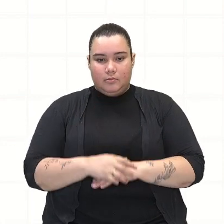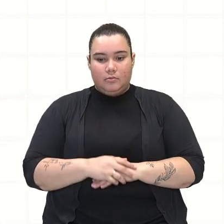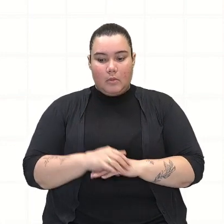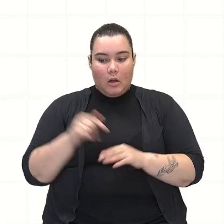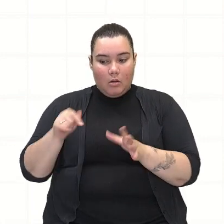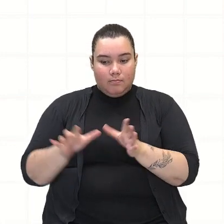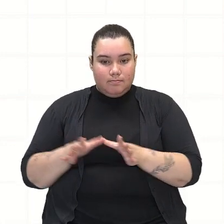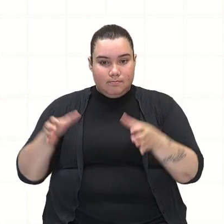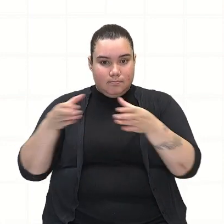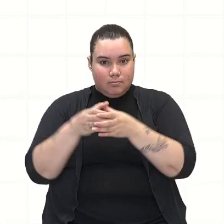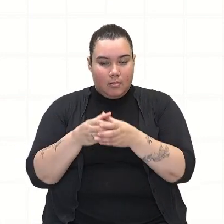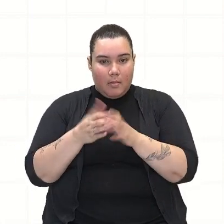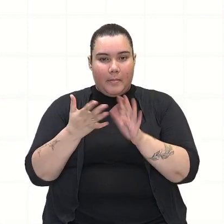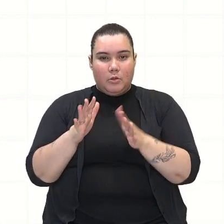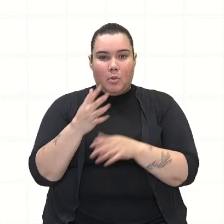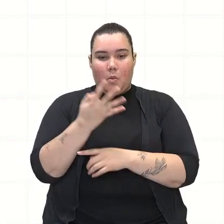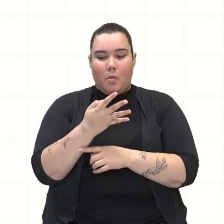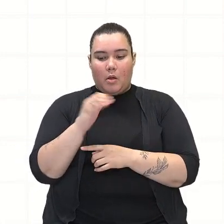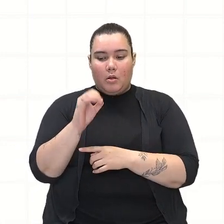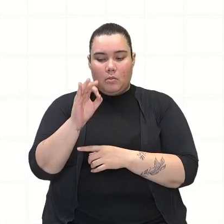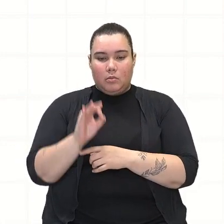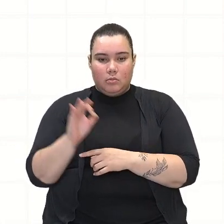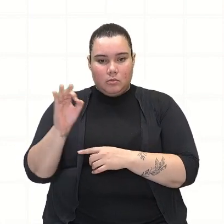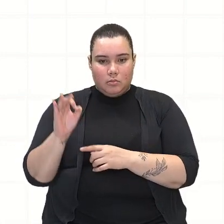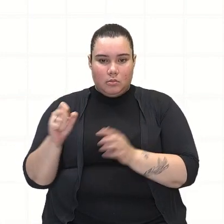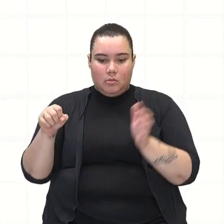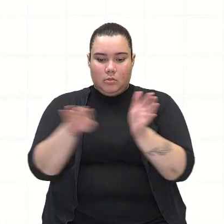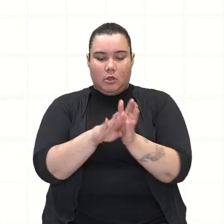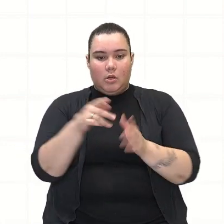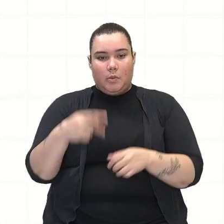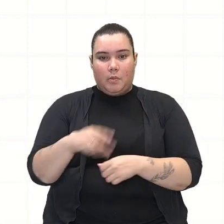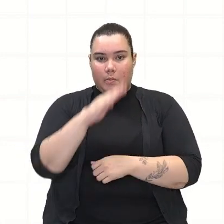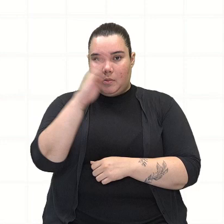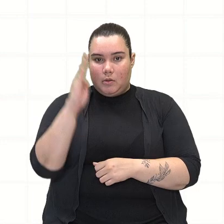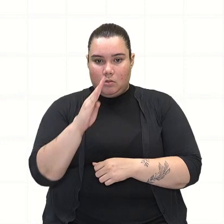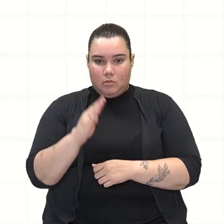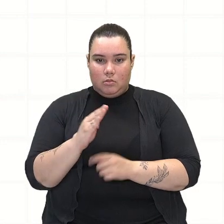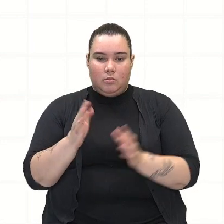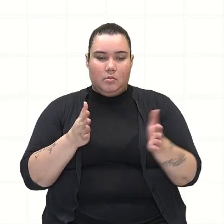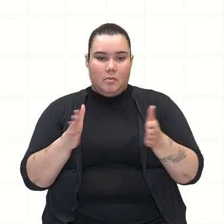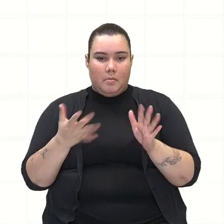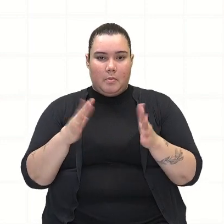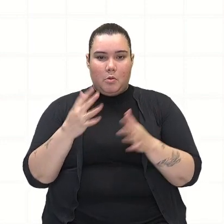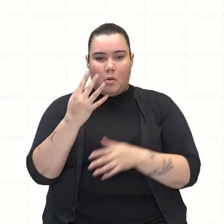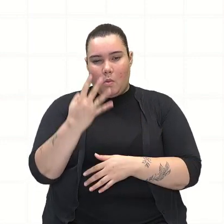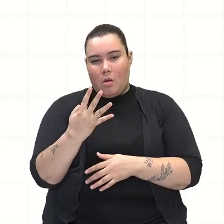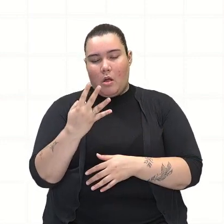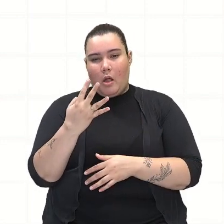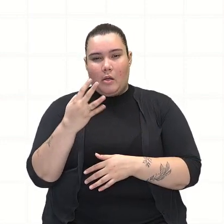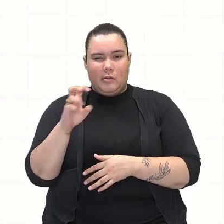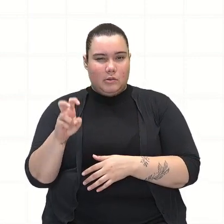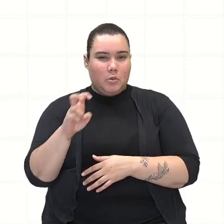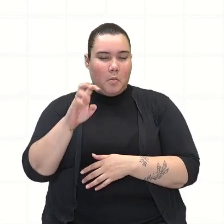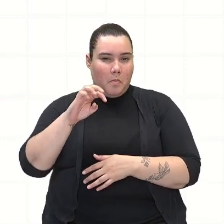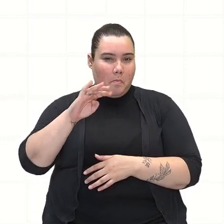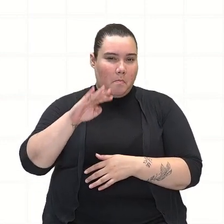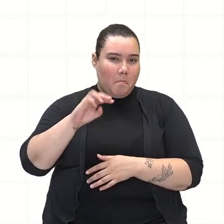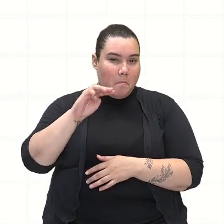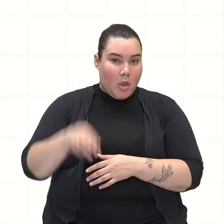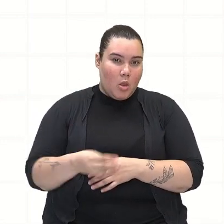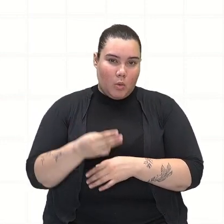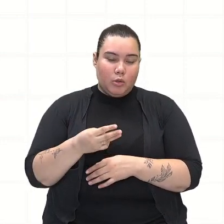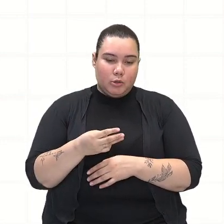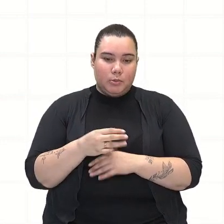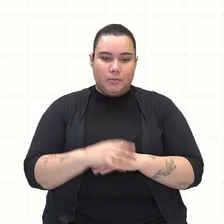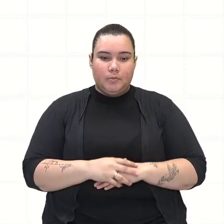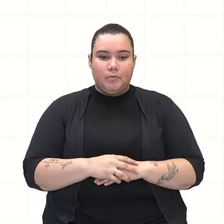montante, 40% vieram para o Brasil, entre 4 e 5 milhões. E os principais pontos de